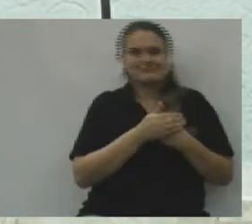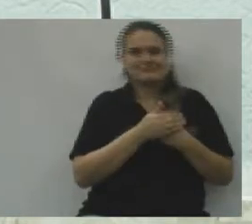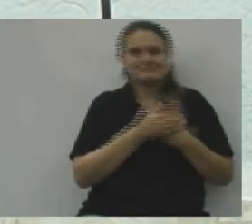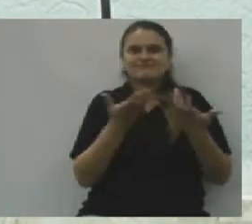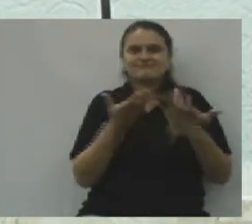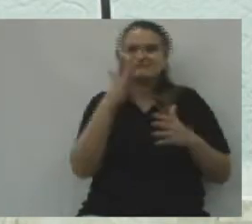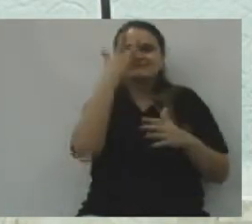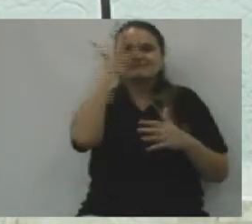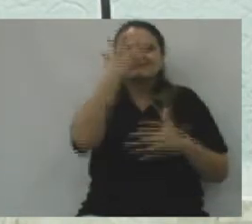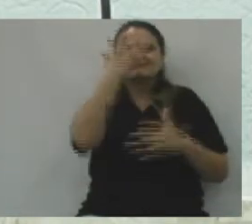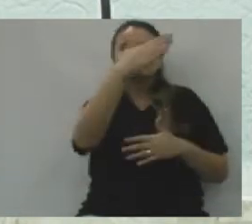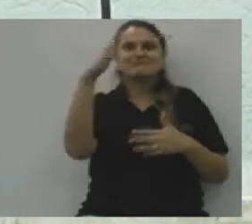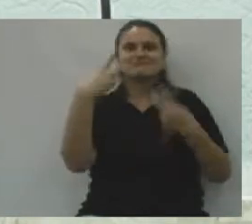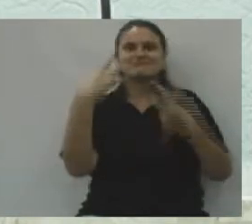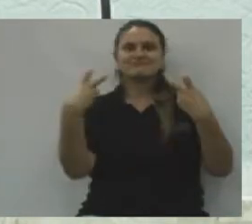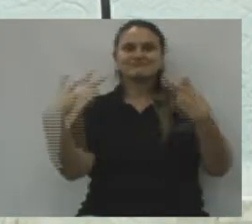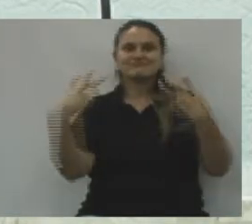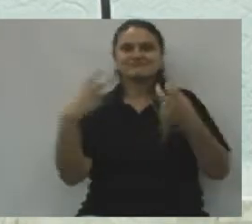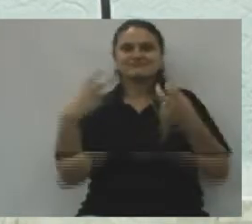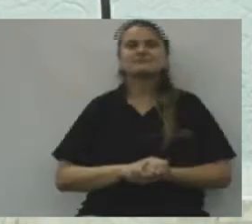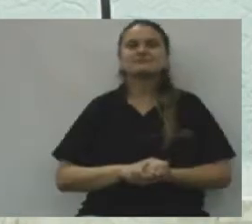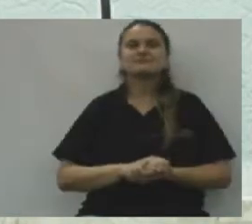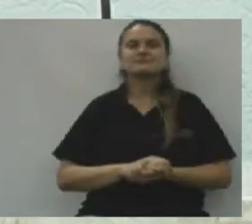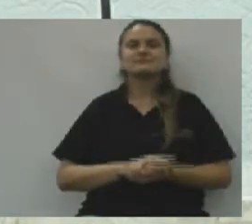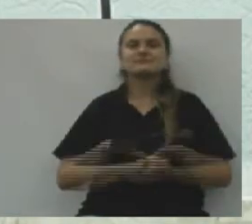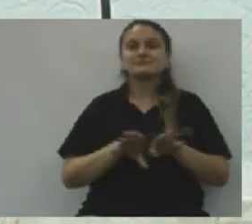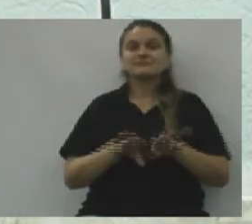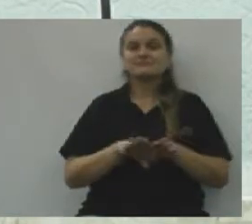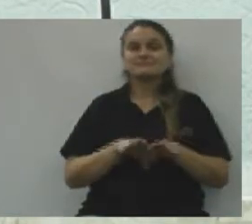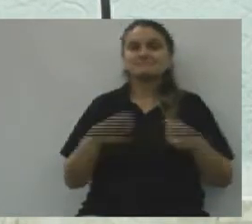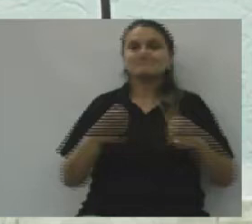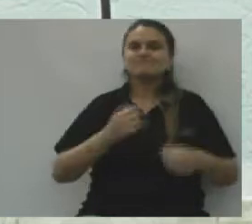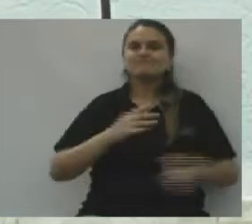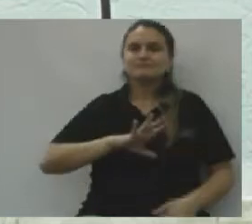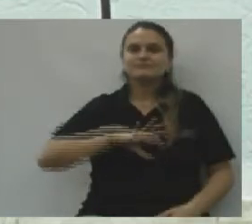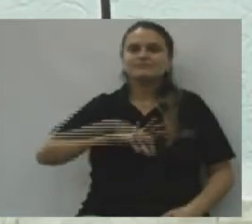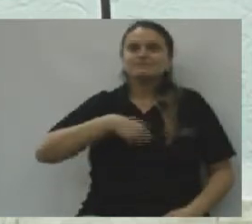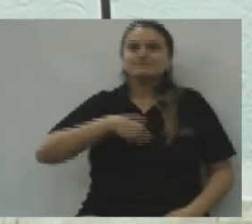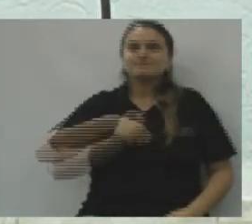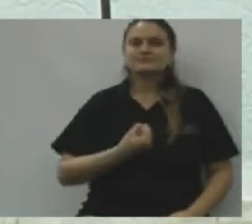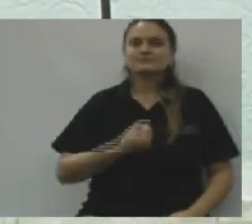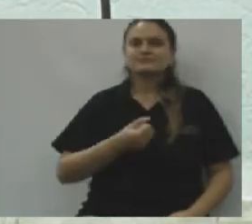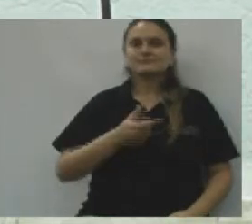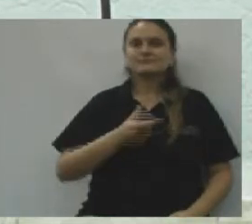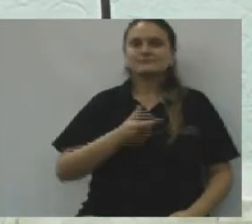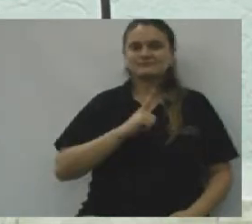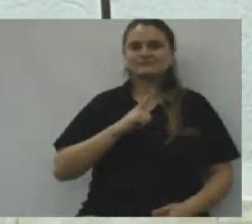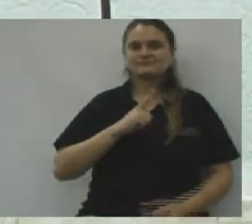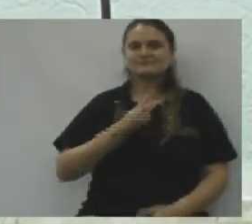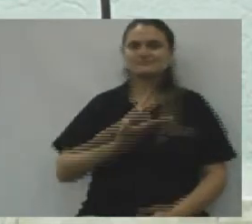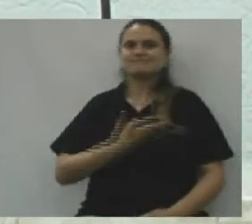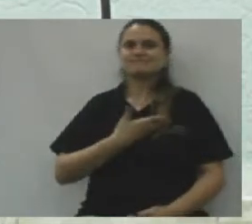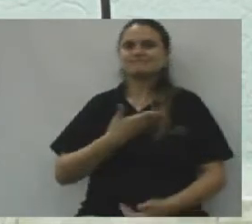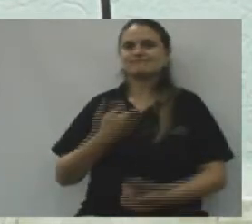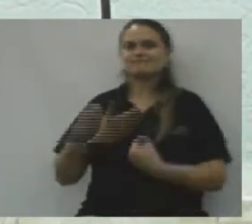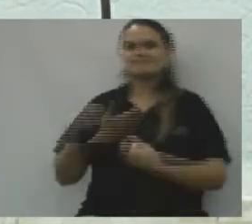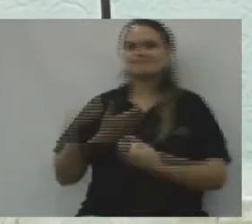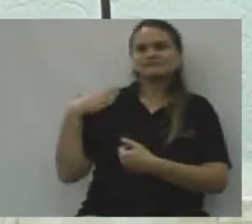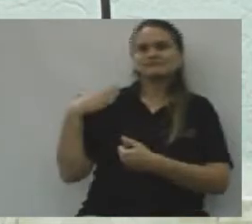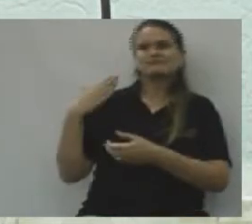notar. E ainda tem que ser forte para dar os ombros para quem neles precise